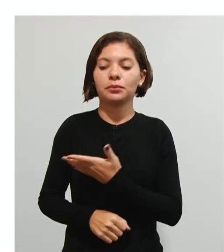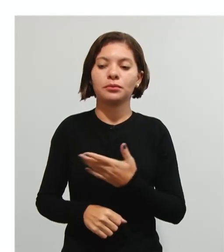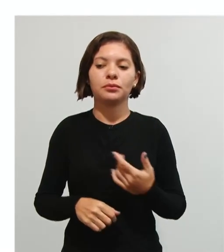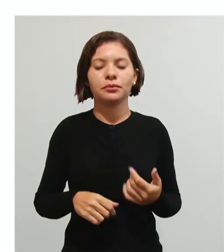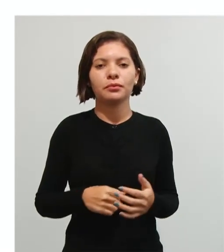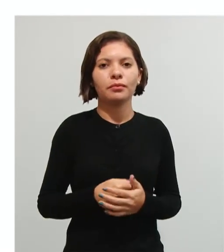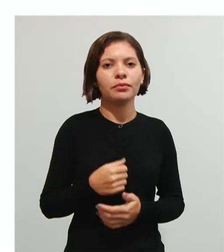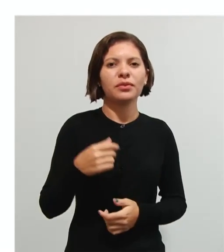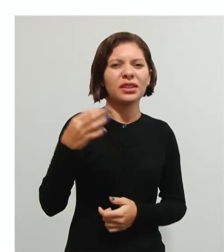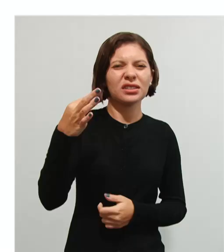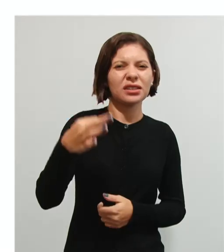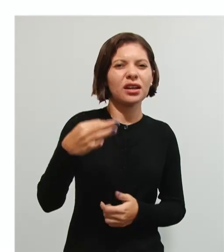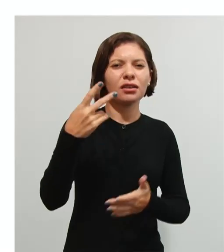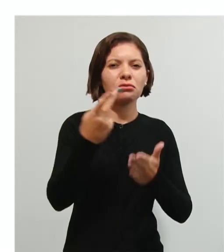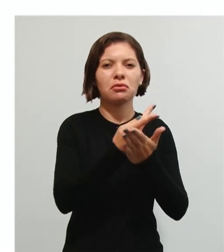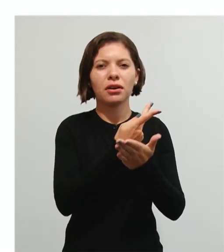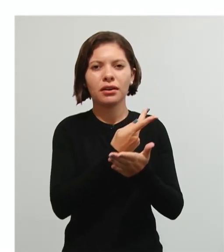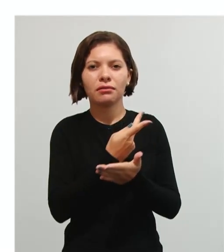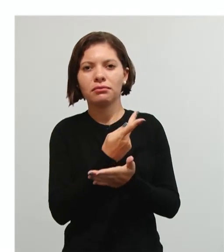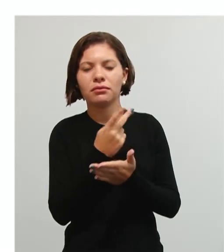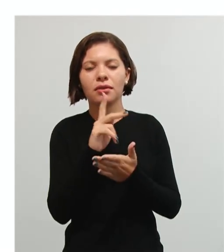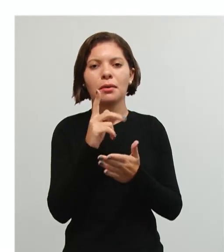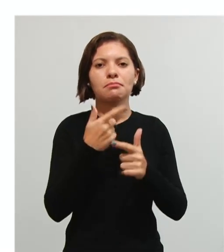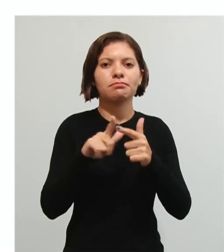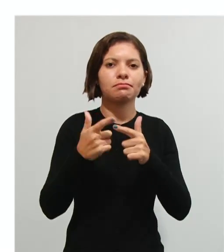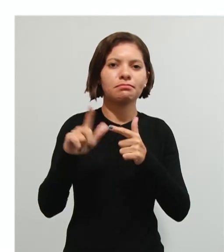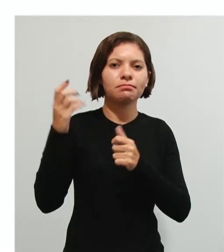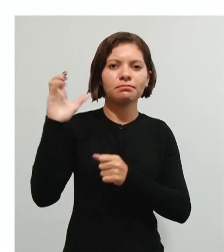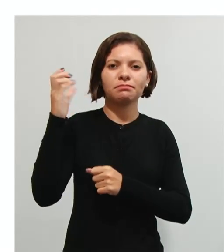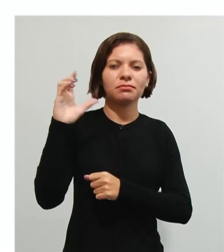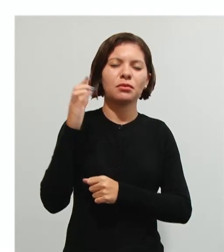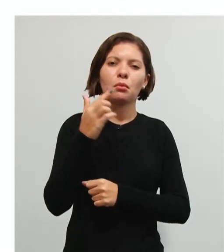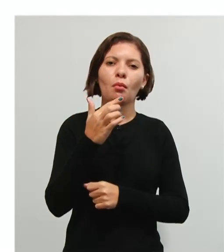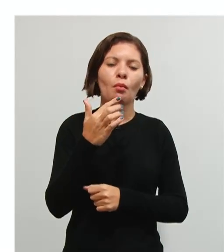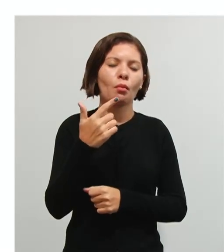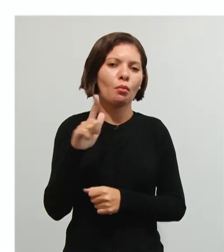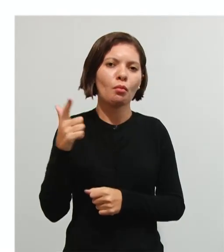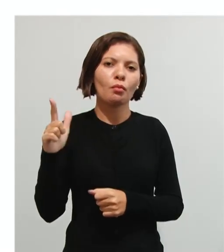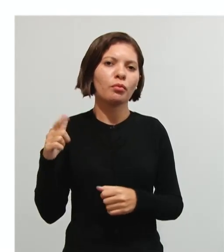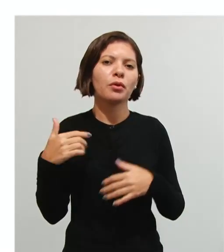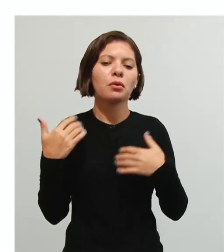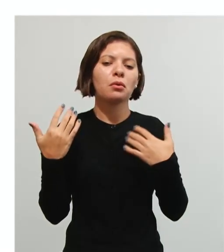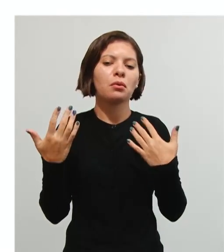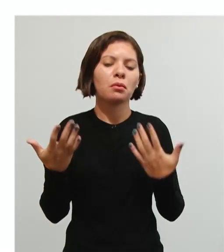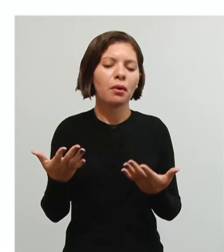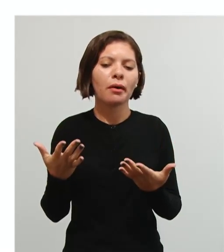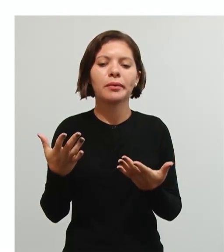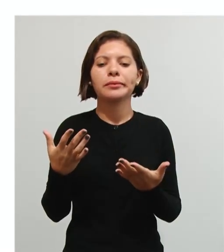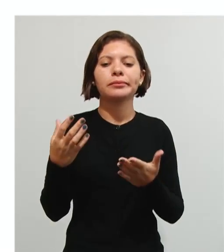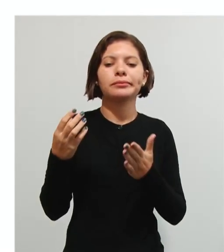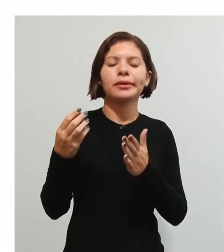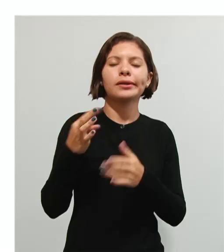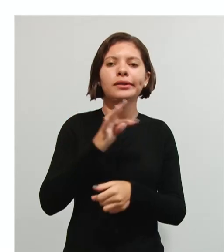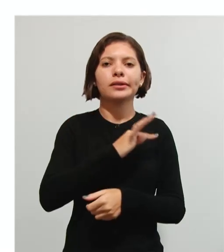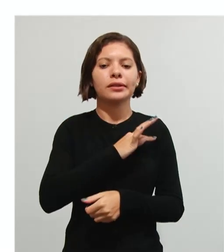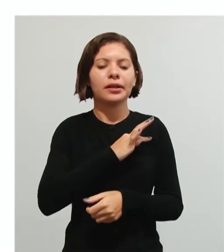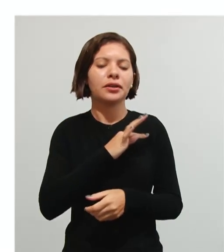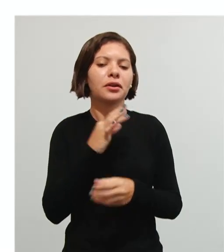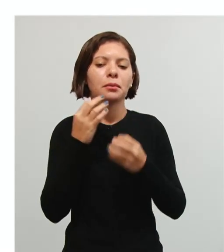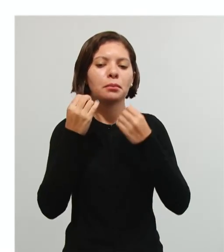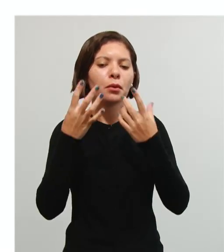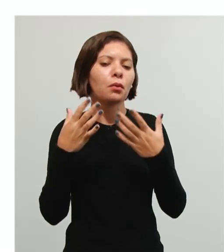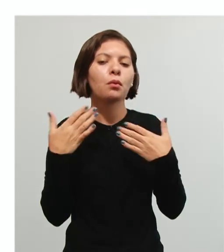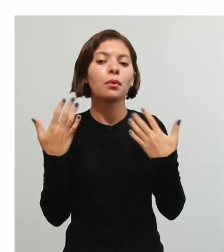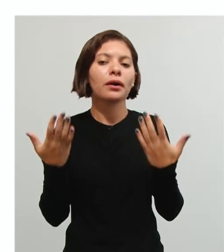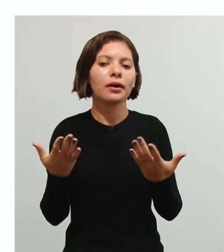certo ou errado, isso não é problema científico. Então, por exemplo, qual a melhor técnica psicoterápica? Então, você está lidando aqui com o